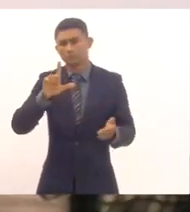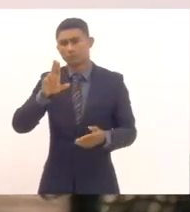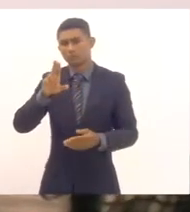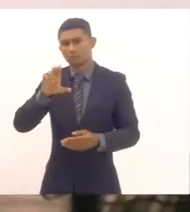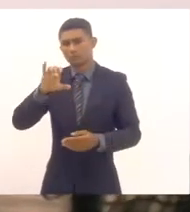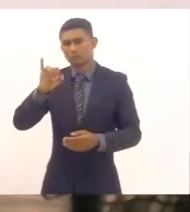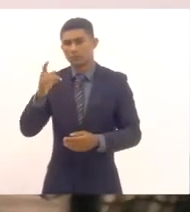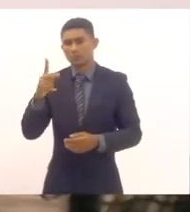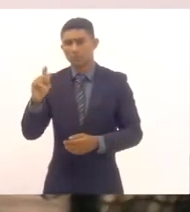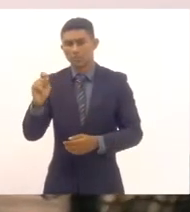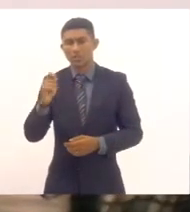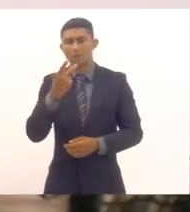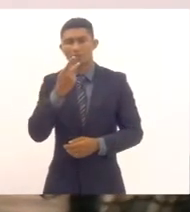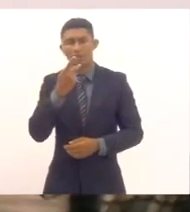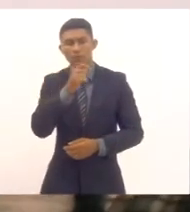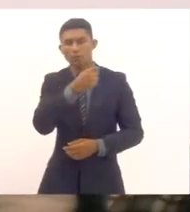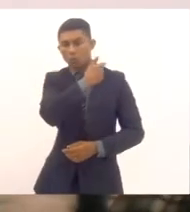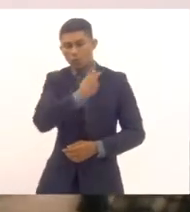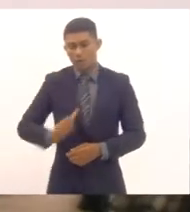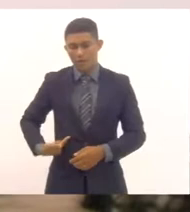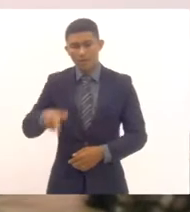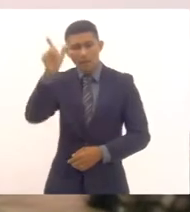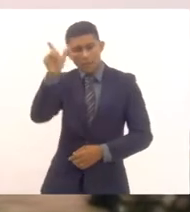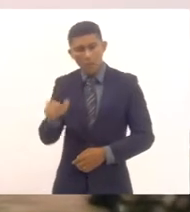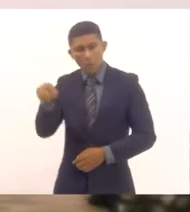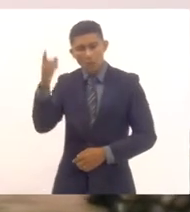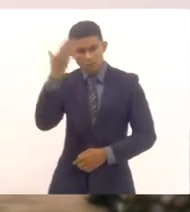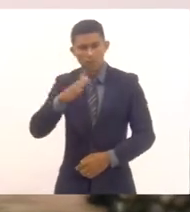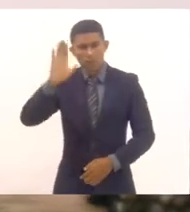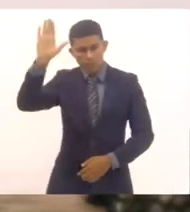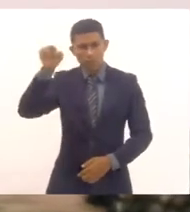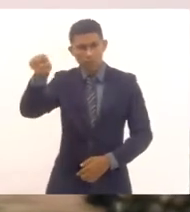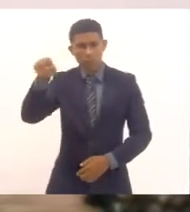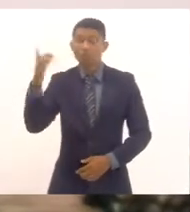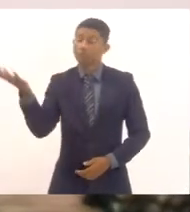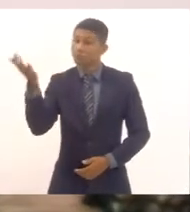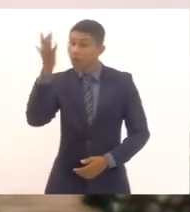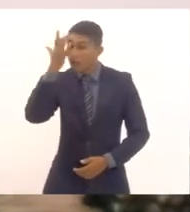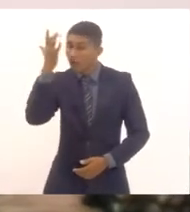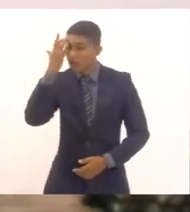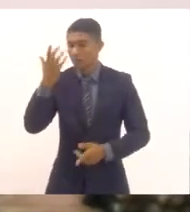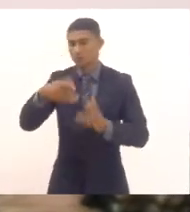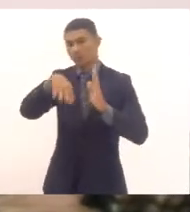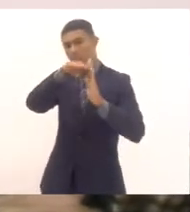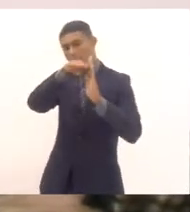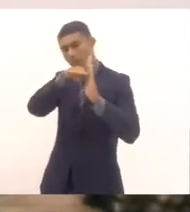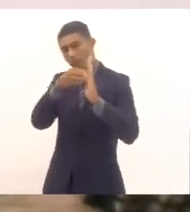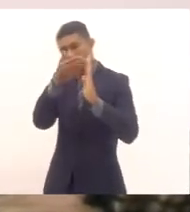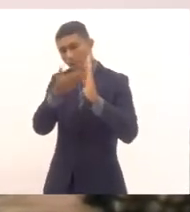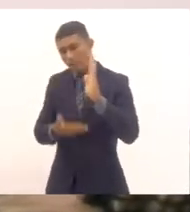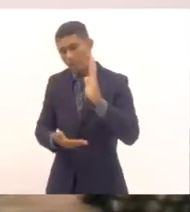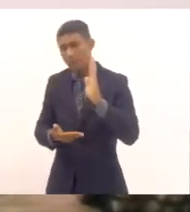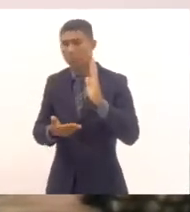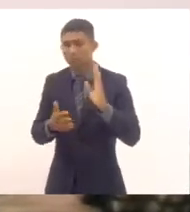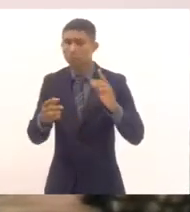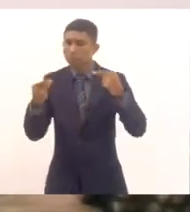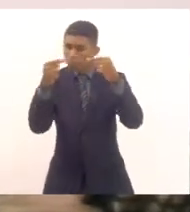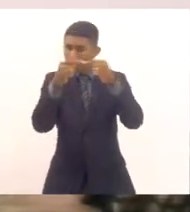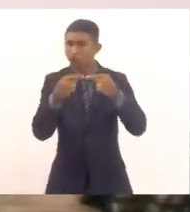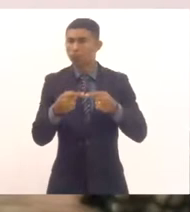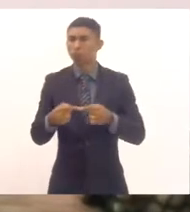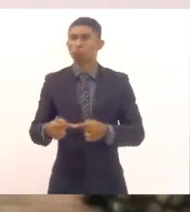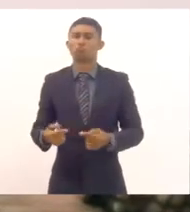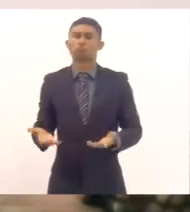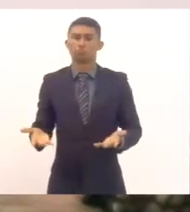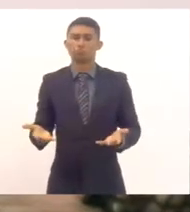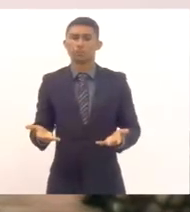relembra o compromisso do governador Então acho que esse programa vai muito bem cacheado com os argumentos